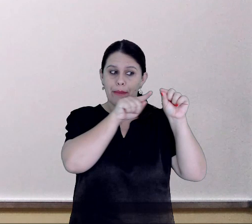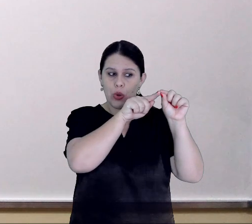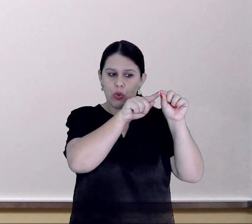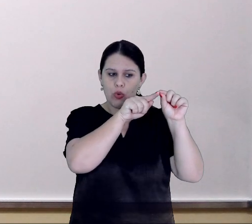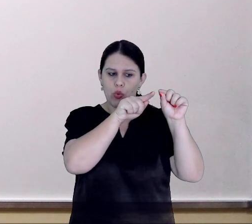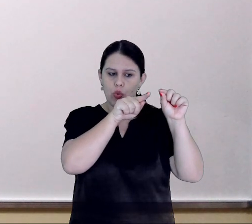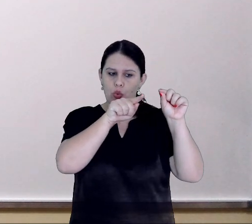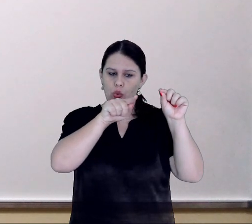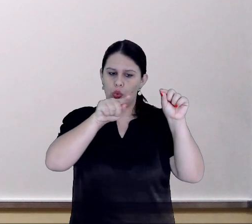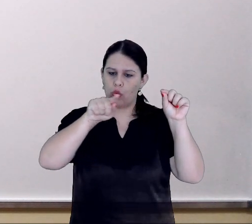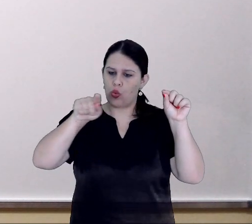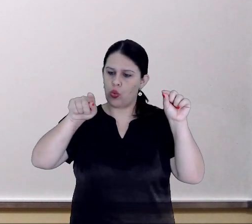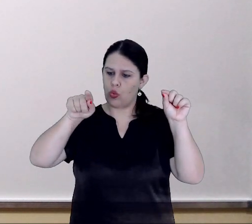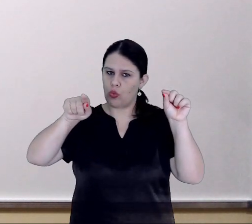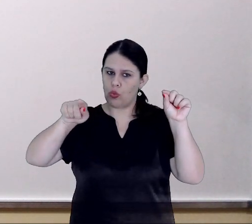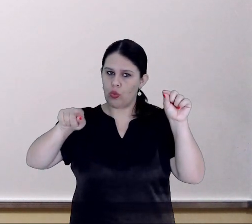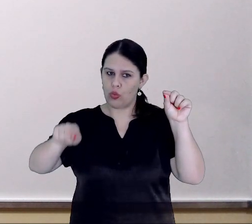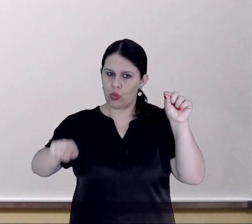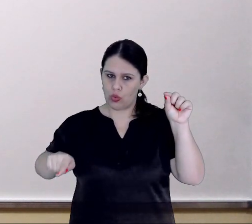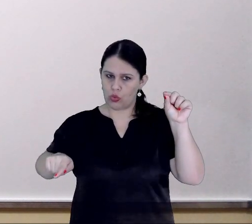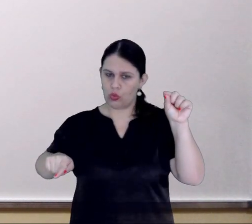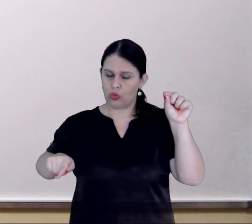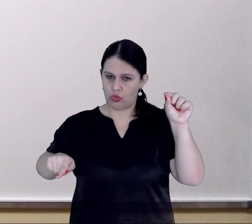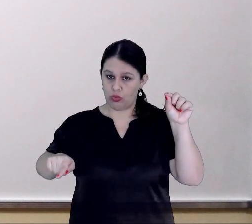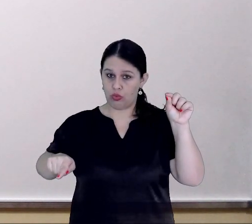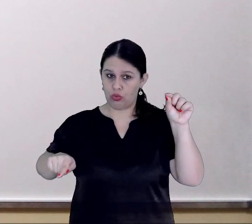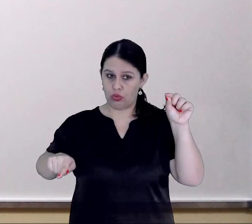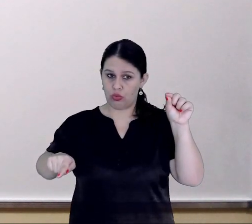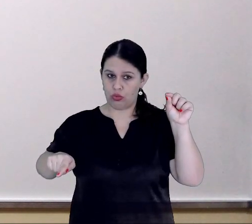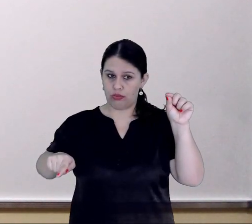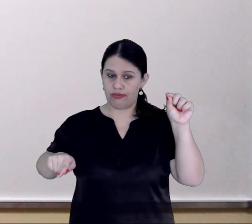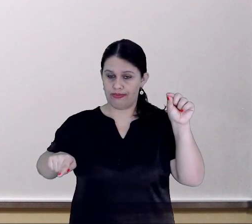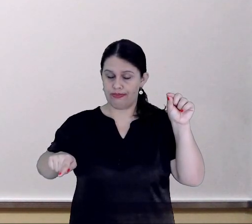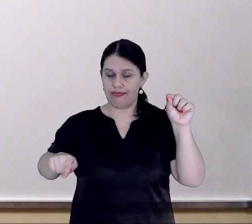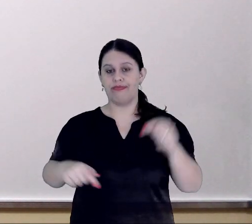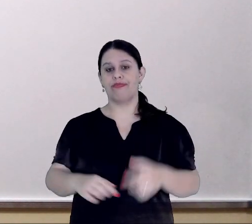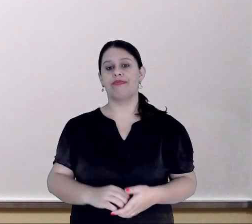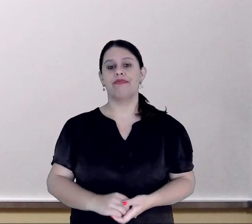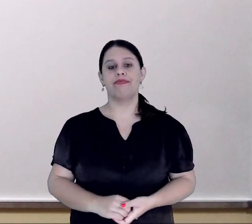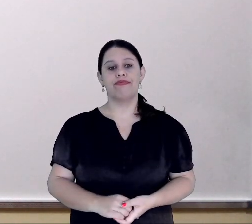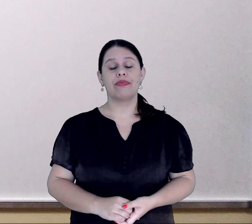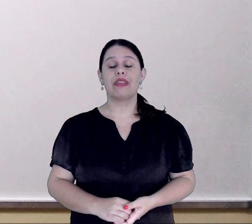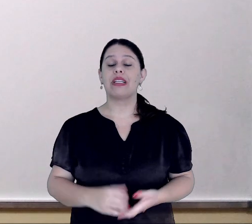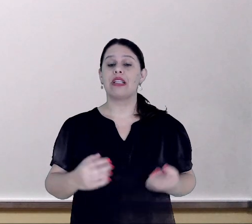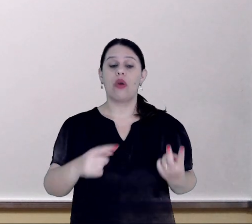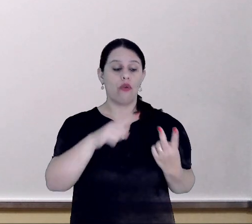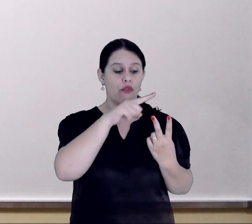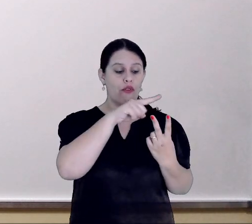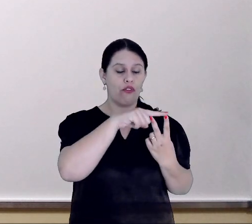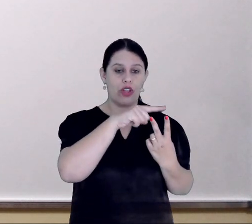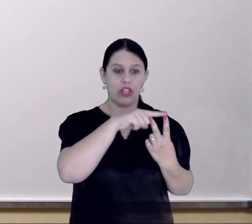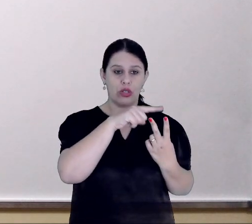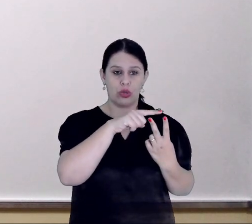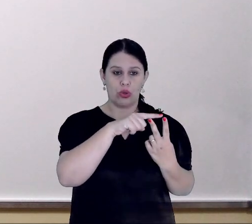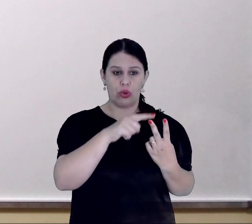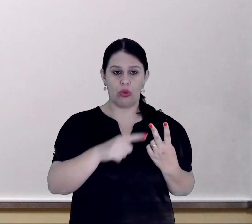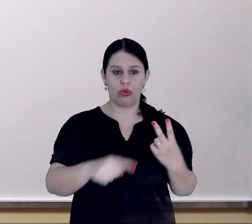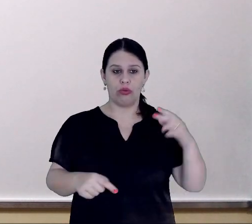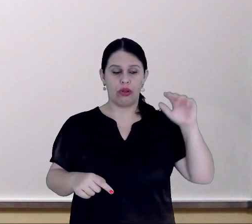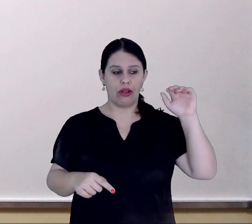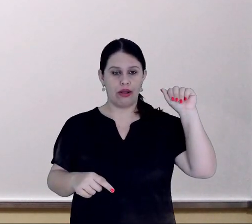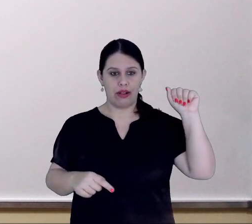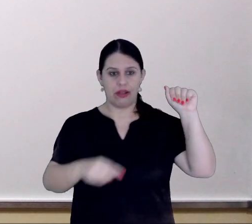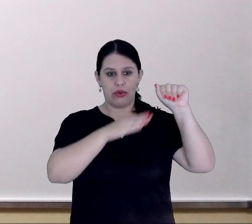ponto e vim a este ponto, correto? Muito bem. Então, o vetor que liga